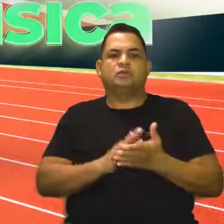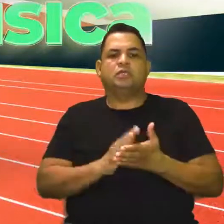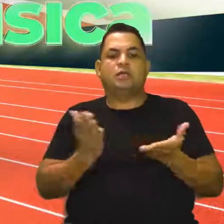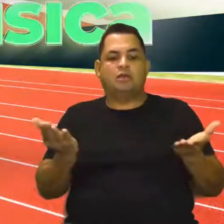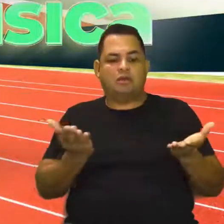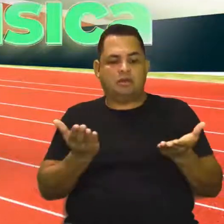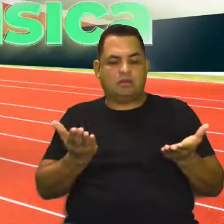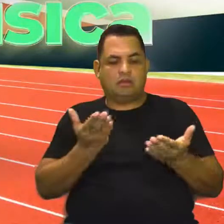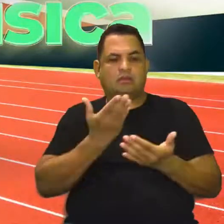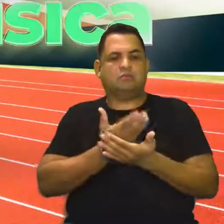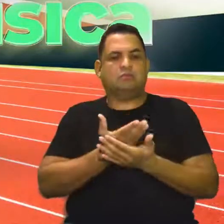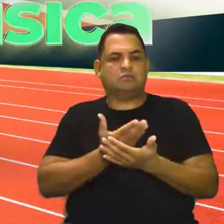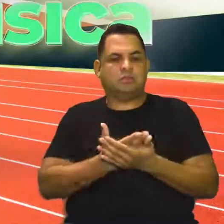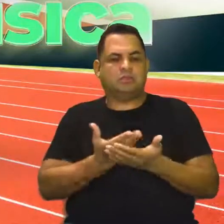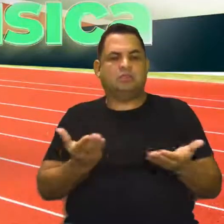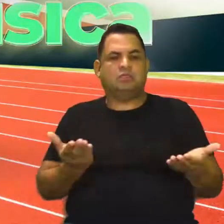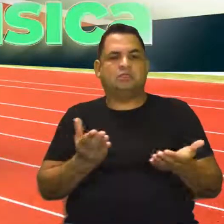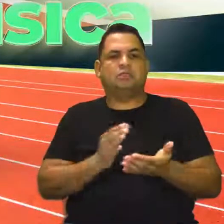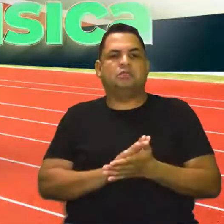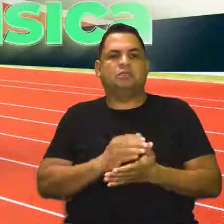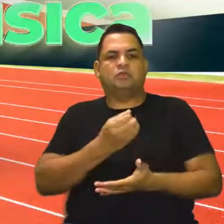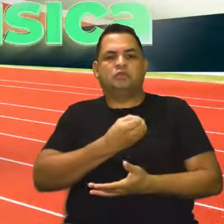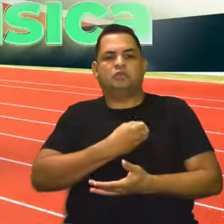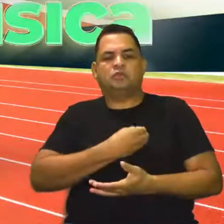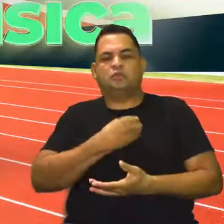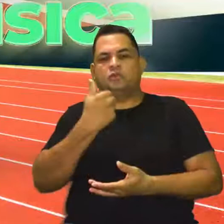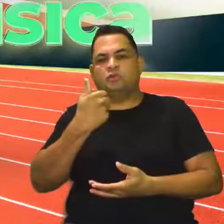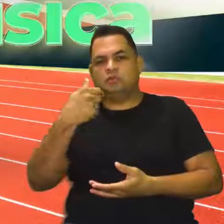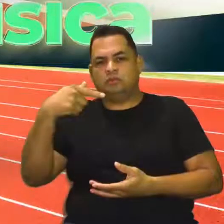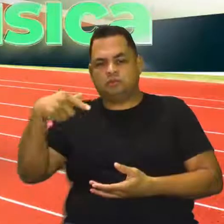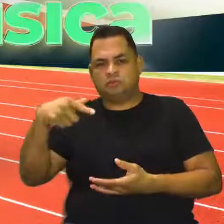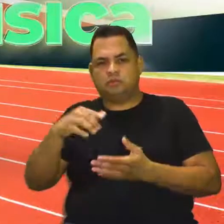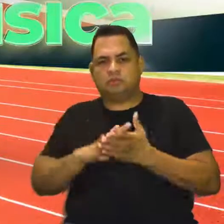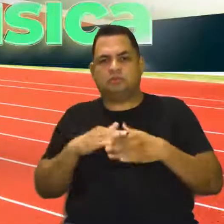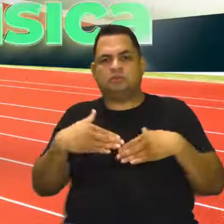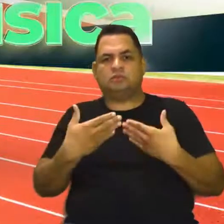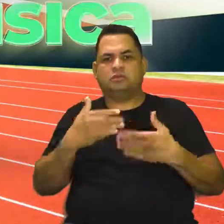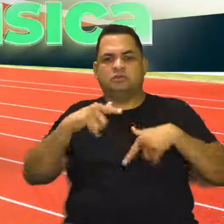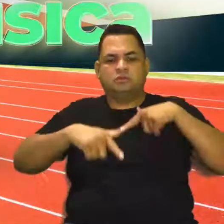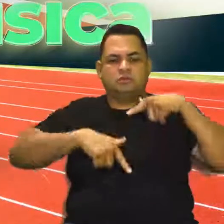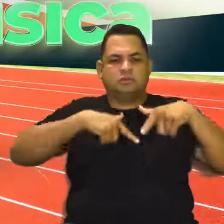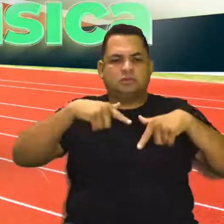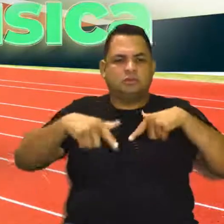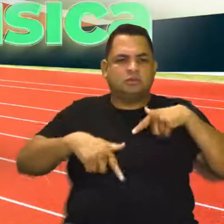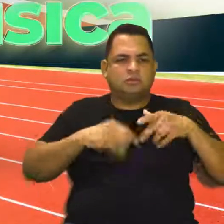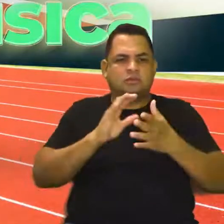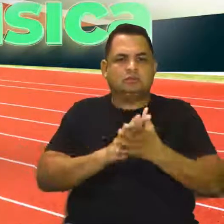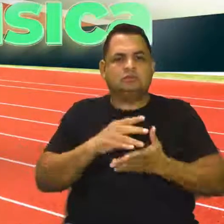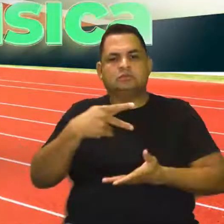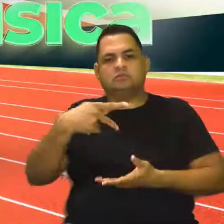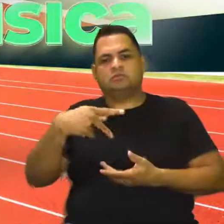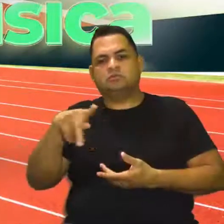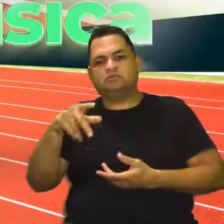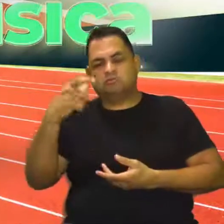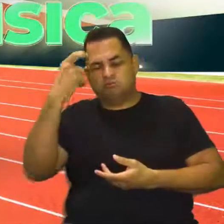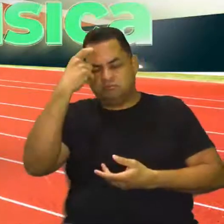aula 17. Isso. Em todas as aulas a gente está fomentando, né? Trabalhando essa tua consciência aí de que é